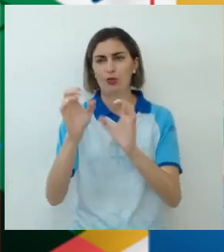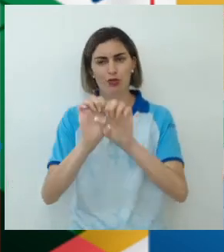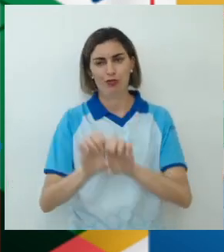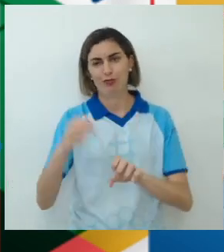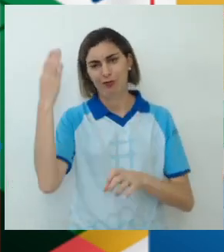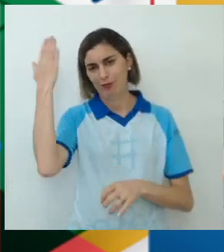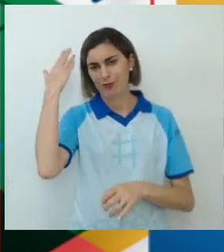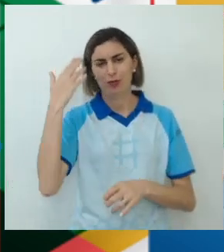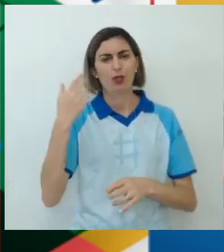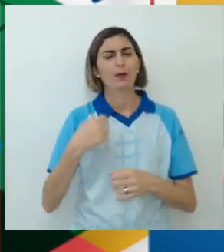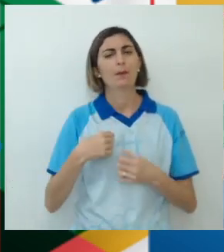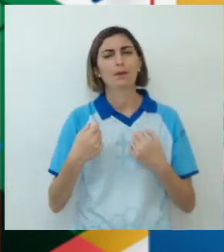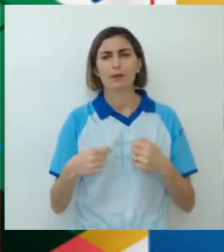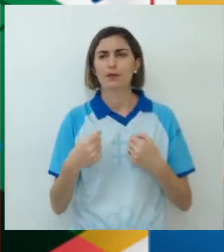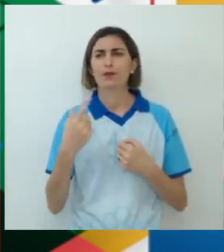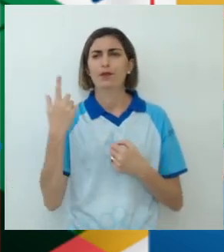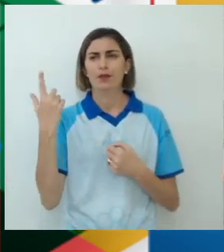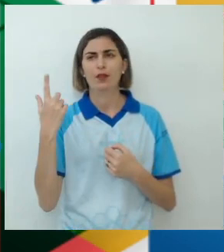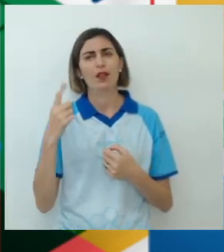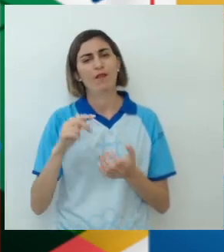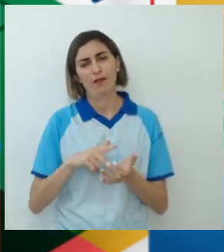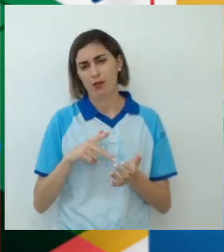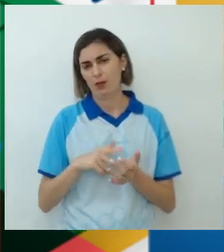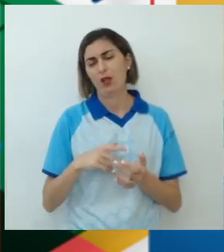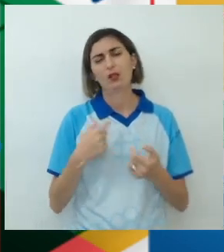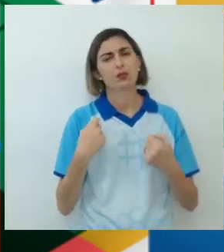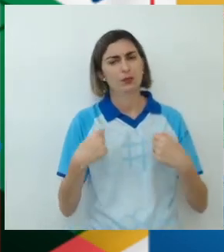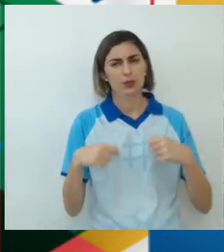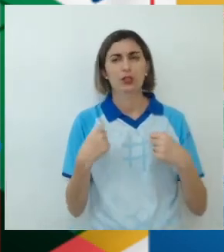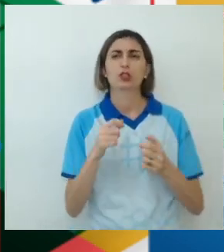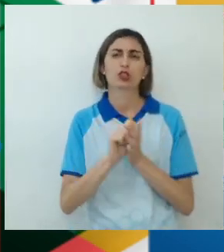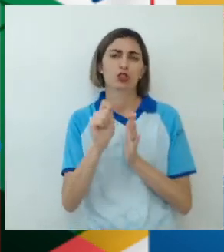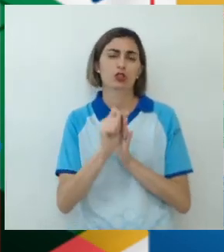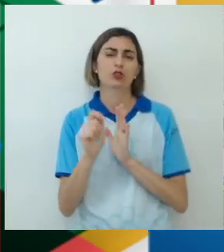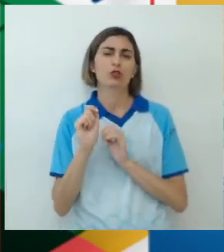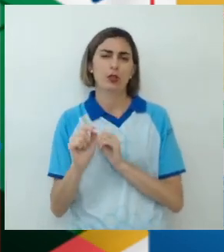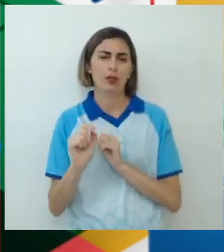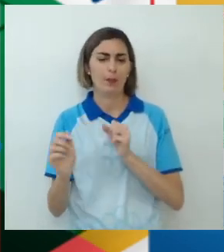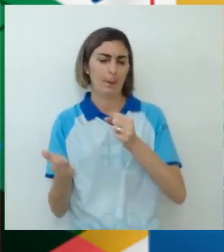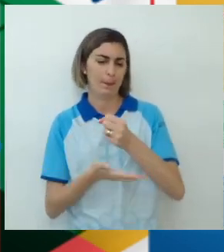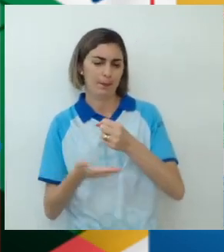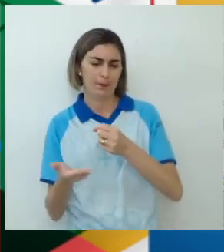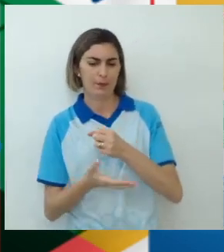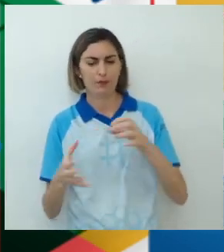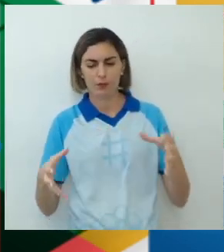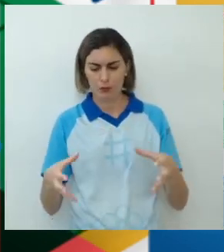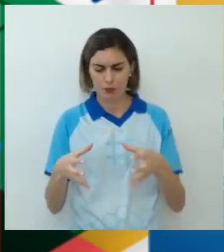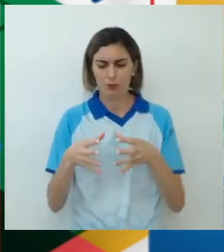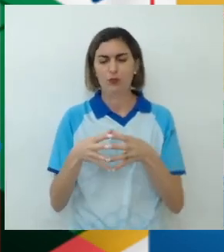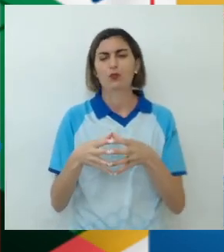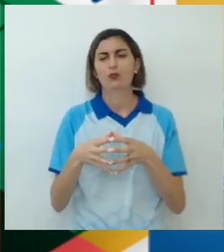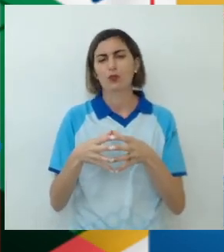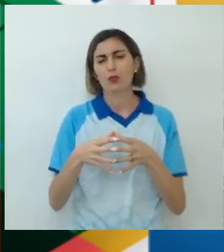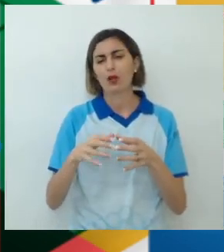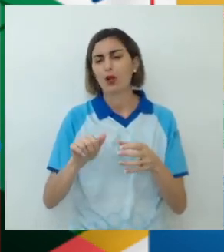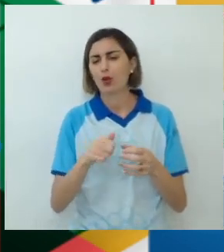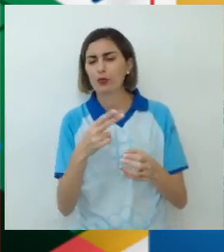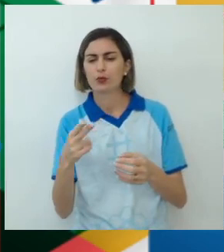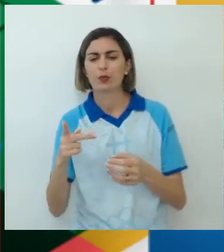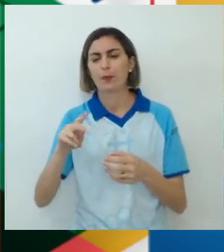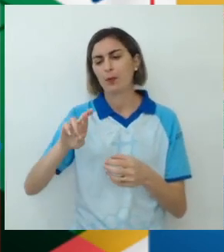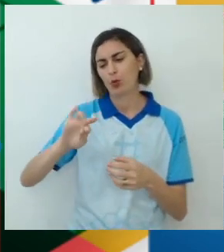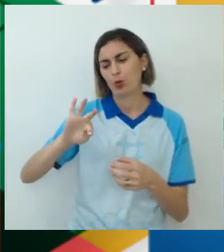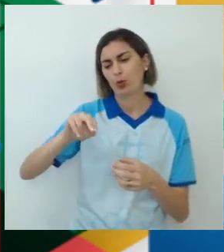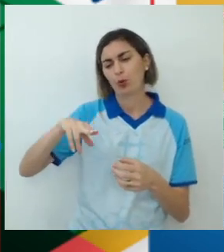como fazer essa protonação. Na verdade, deveria estar escrito assim, né? A base conjugada, ao ser